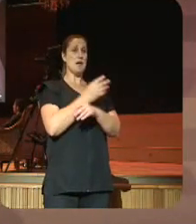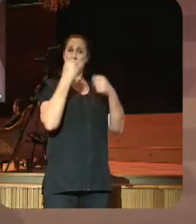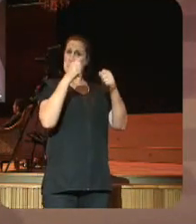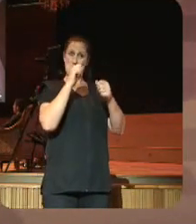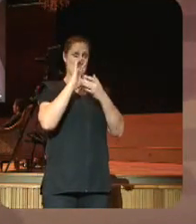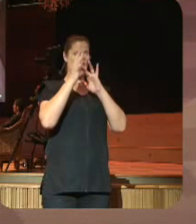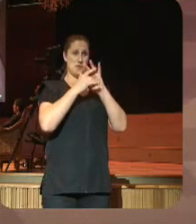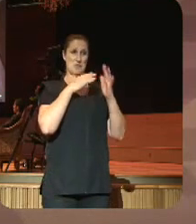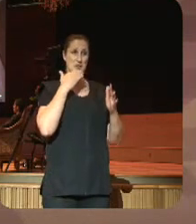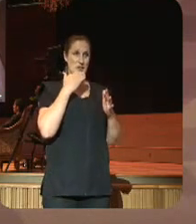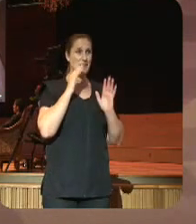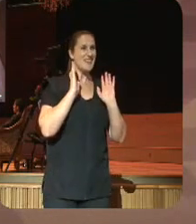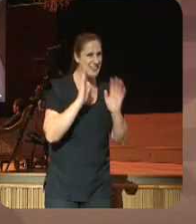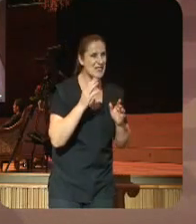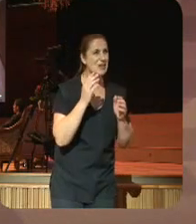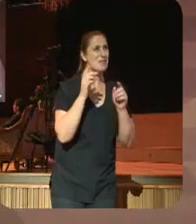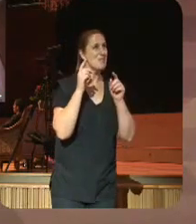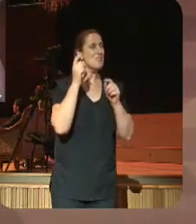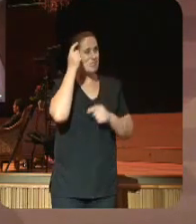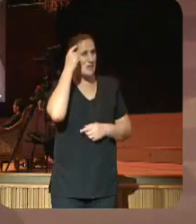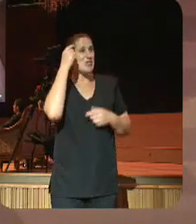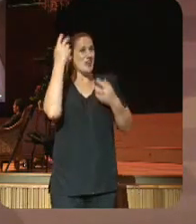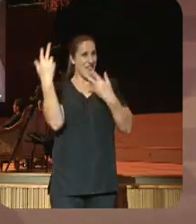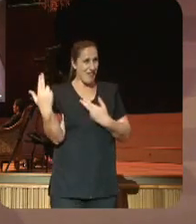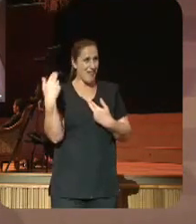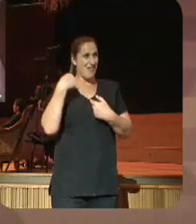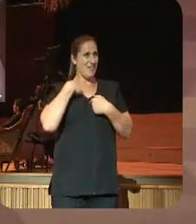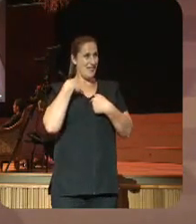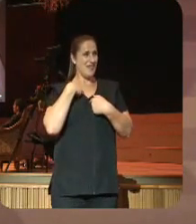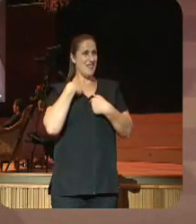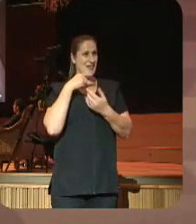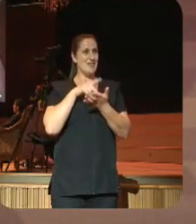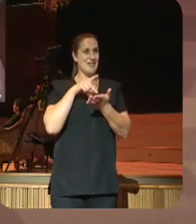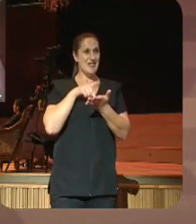Fala a verdade, alguém já pensou como eu, não é verdade?